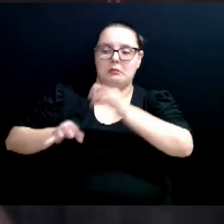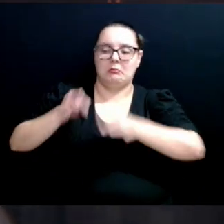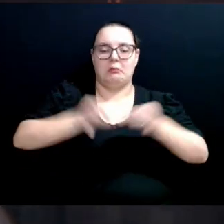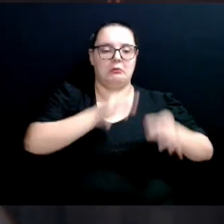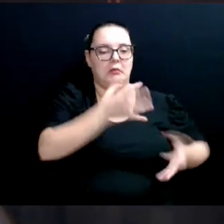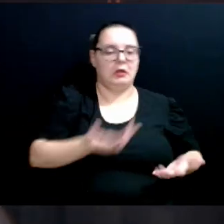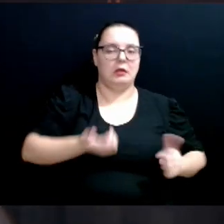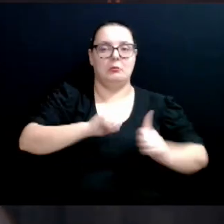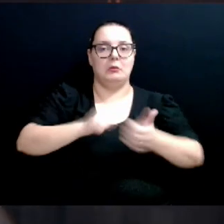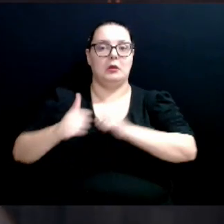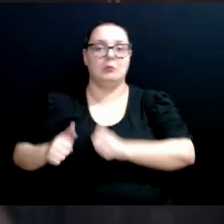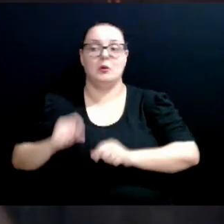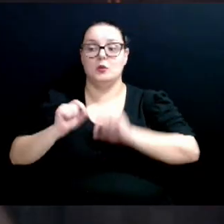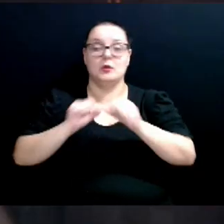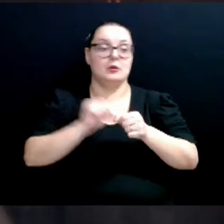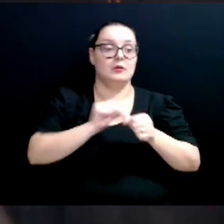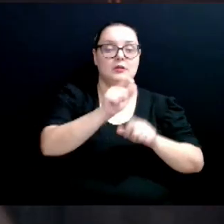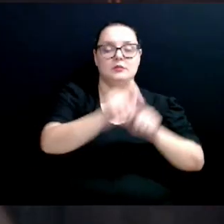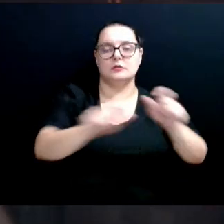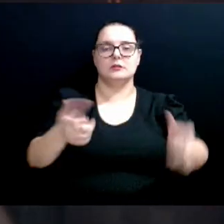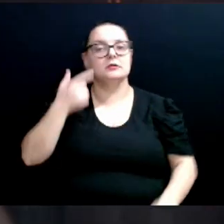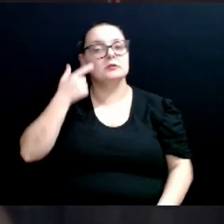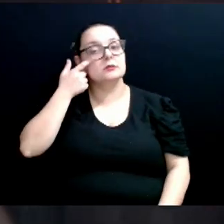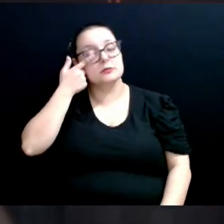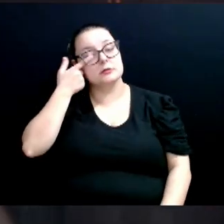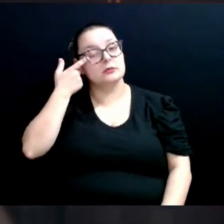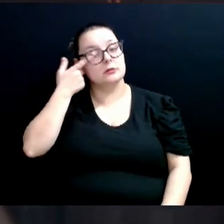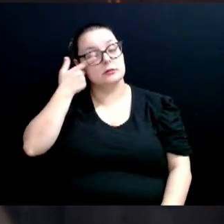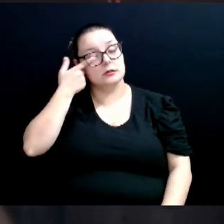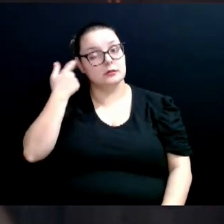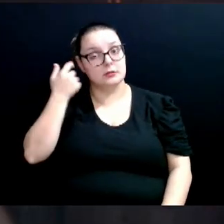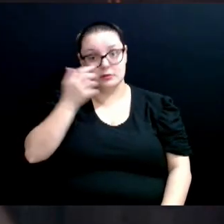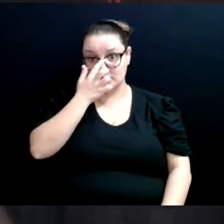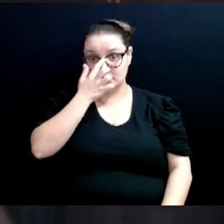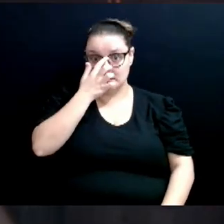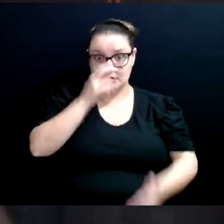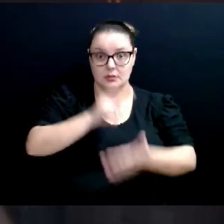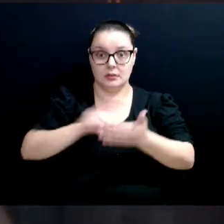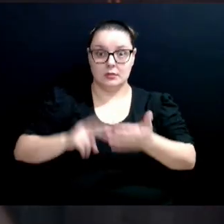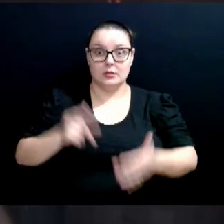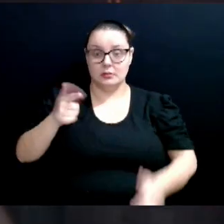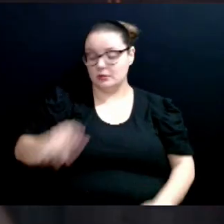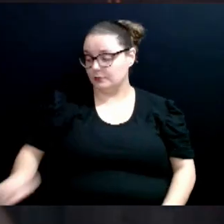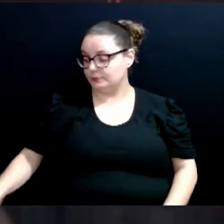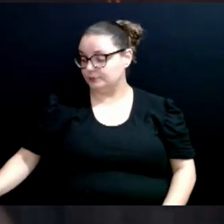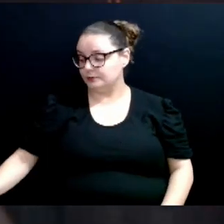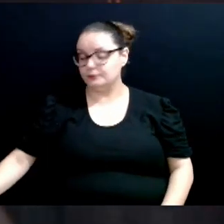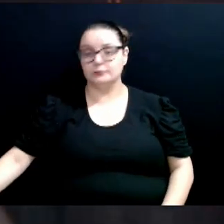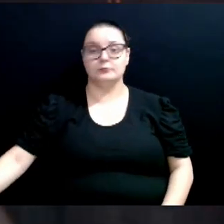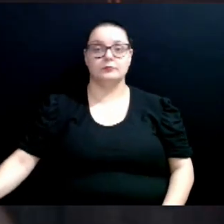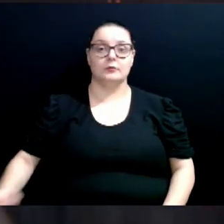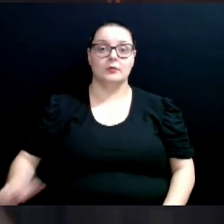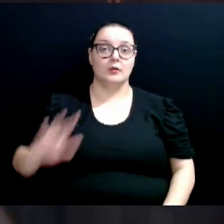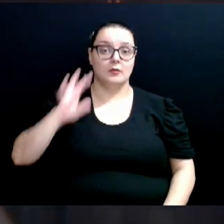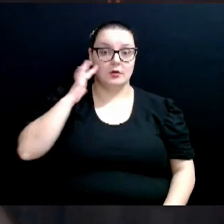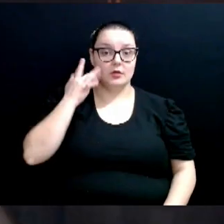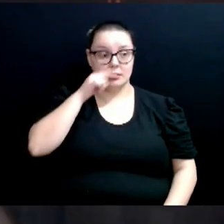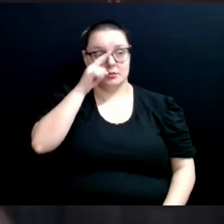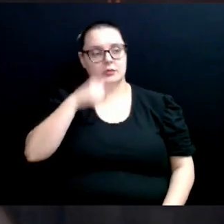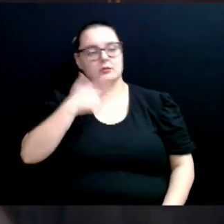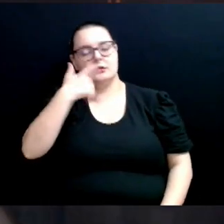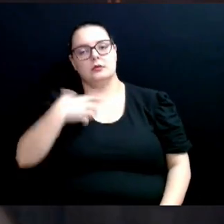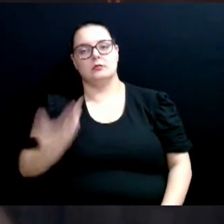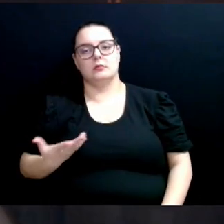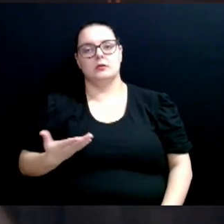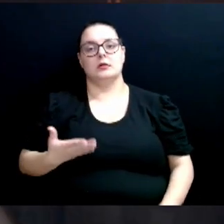pelo outro, né? Então, aqui lendo a pergunta também de novo, né? Sim. Eu vou achar que sou egoísta. E muitas pessoas trazem isso no consultório.